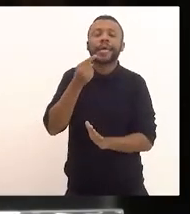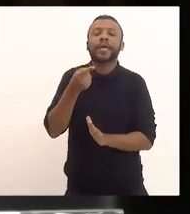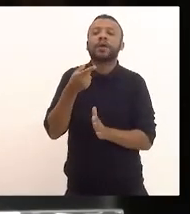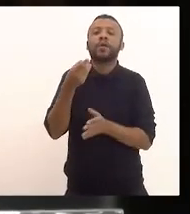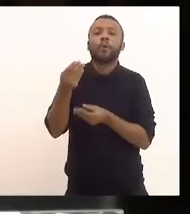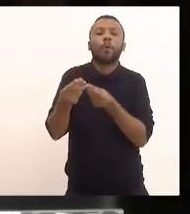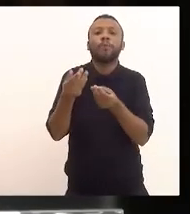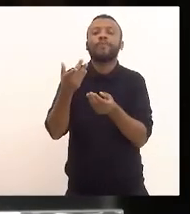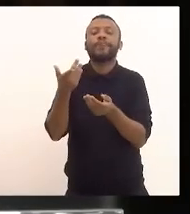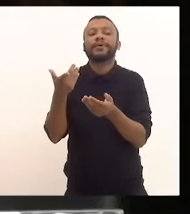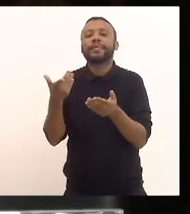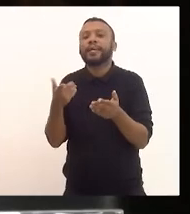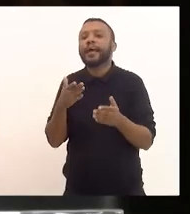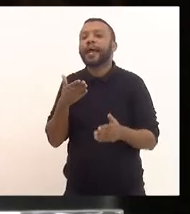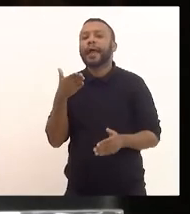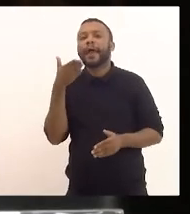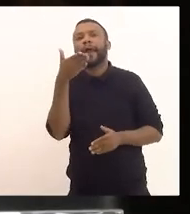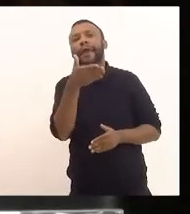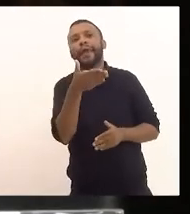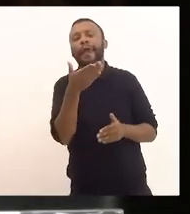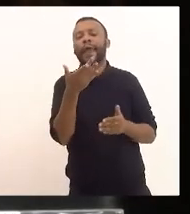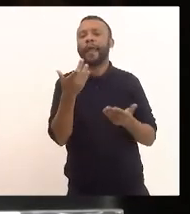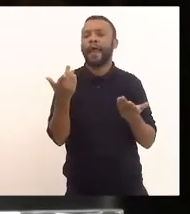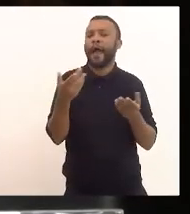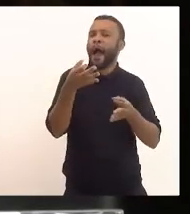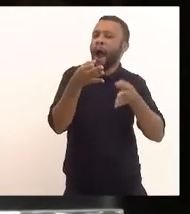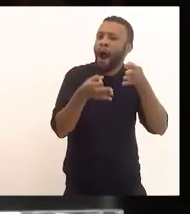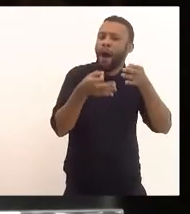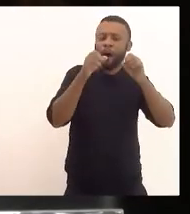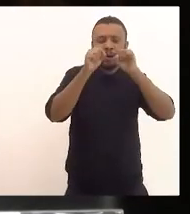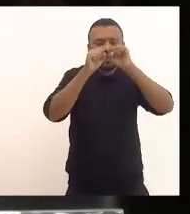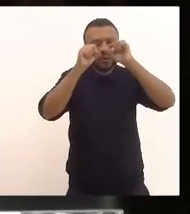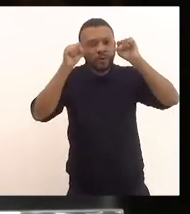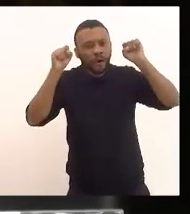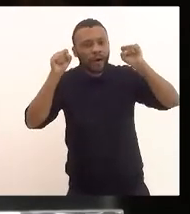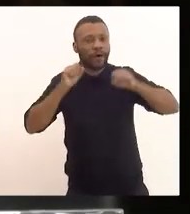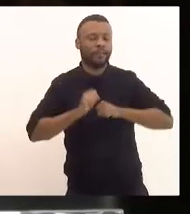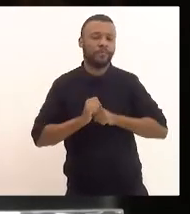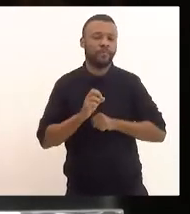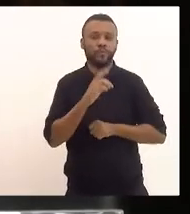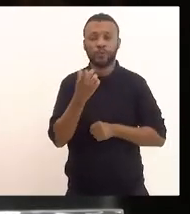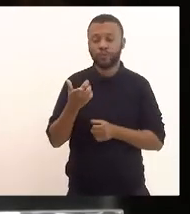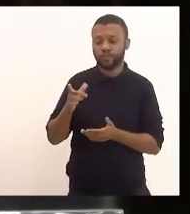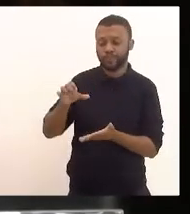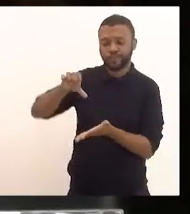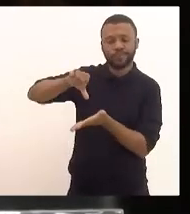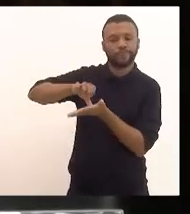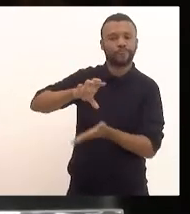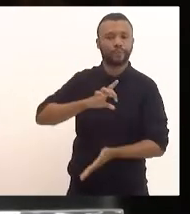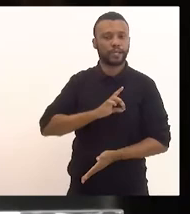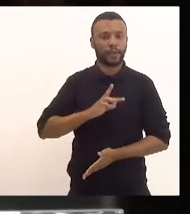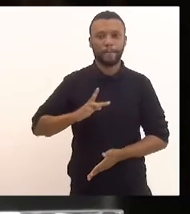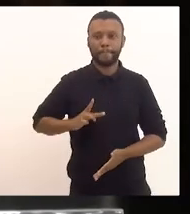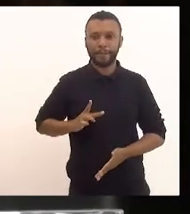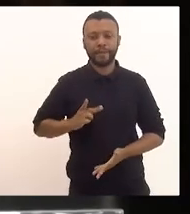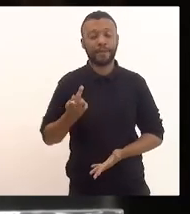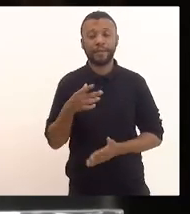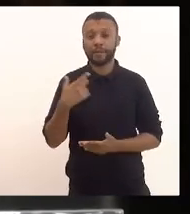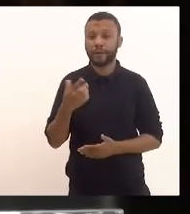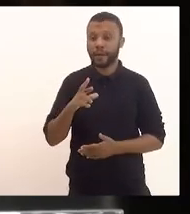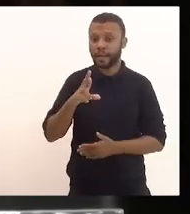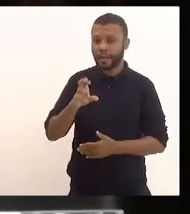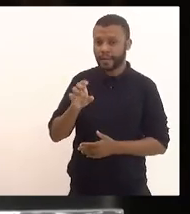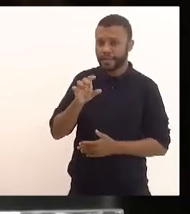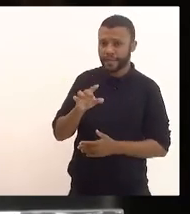de chegar a um Fórum de chegar até própria Defensoria Pública então a Defensoria Pública de